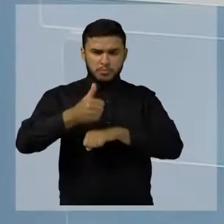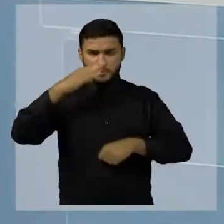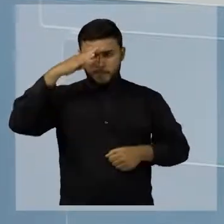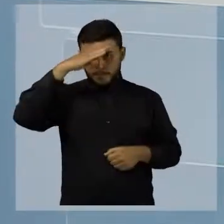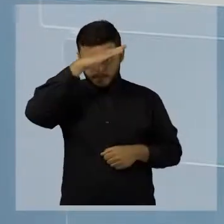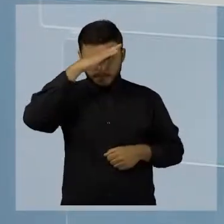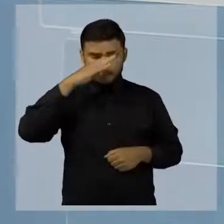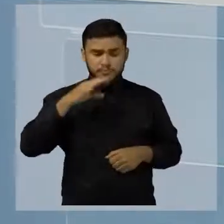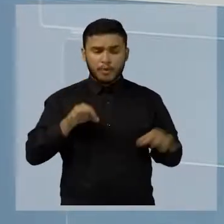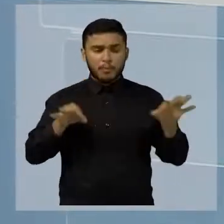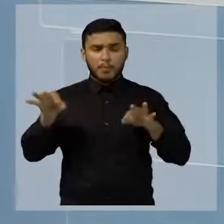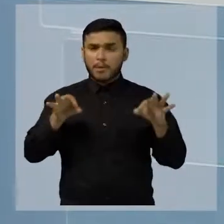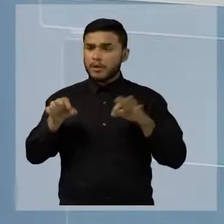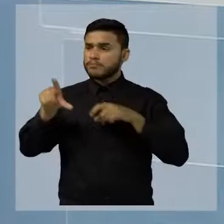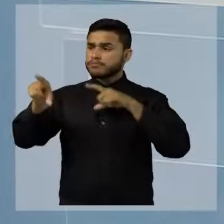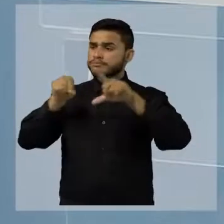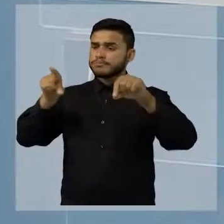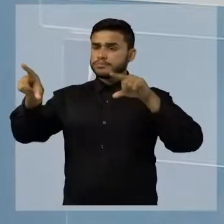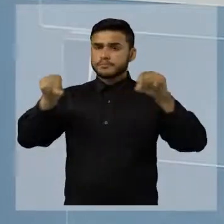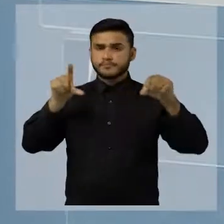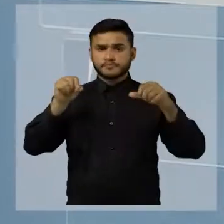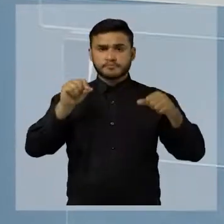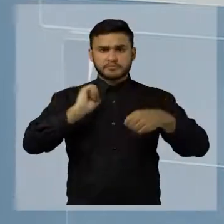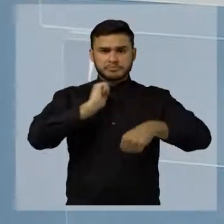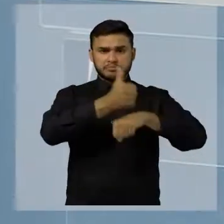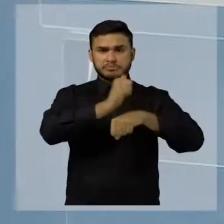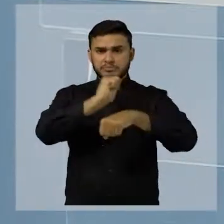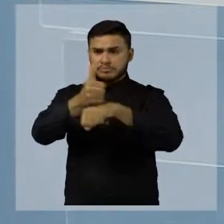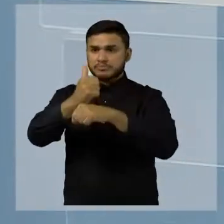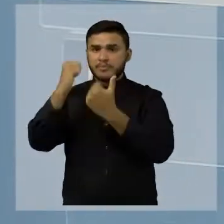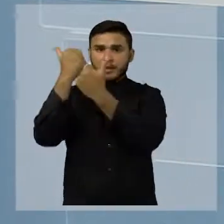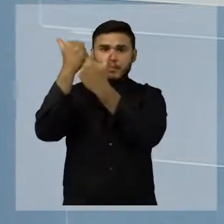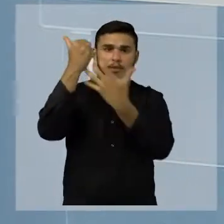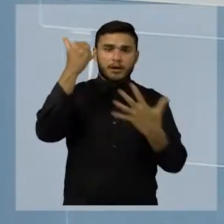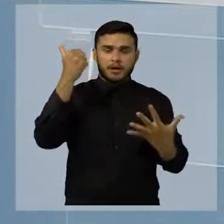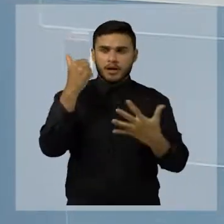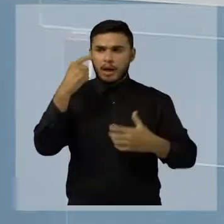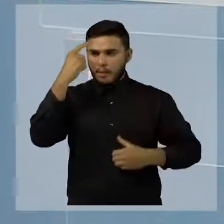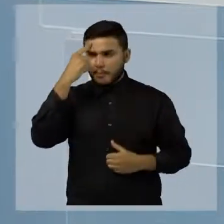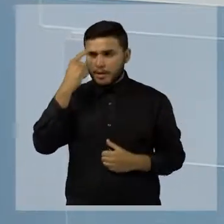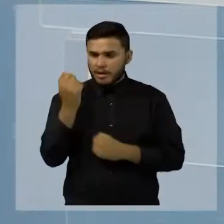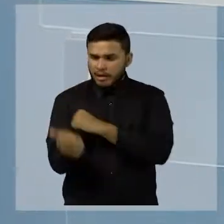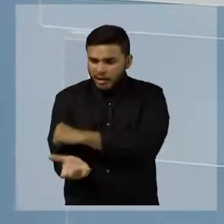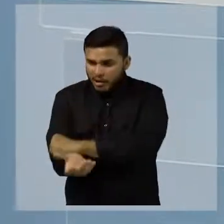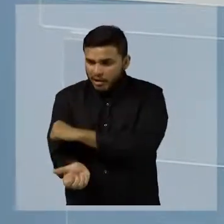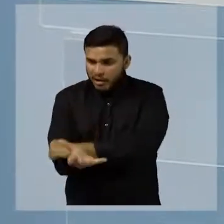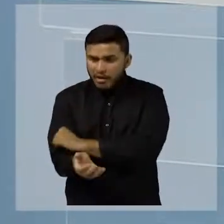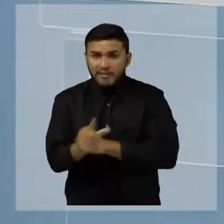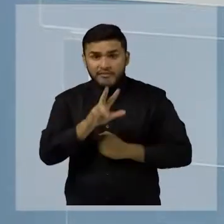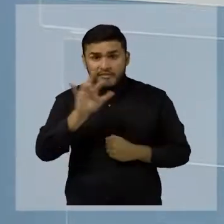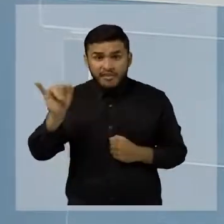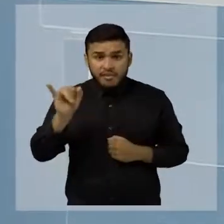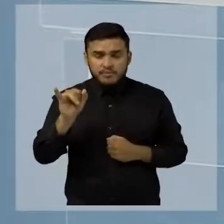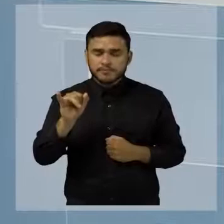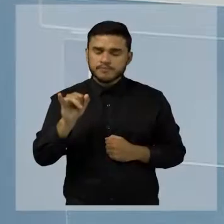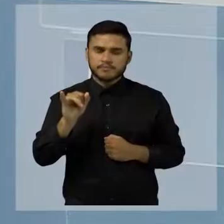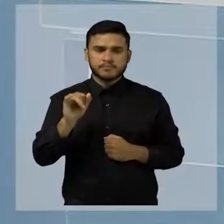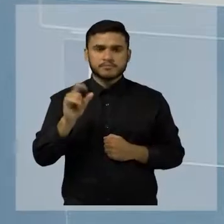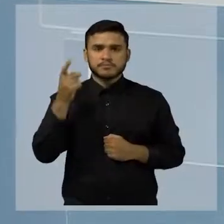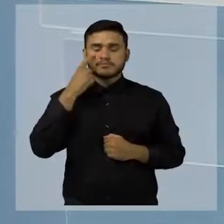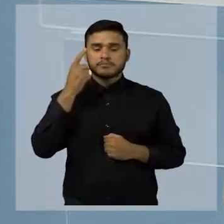por ocupação de cargos traria a famigerada corrupção, né? Seria